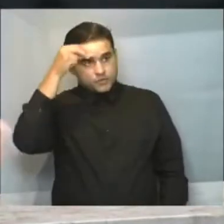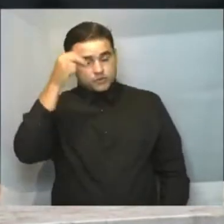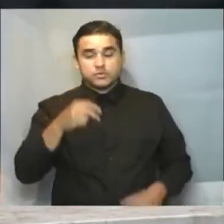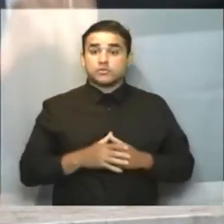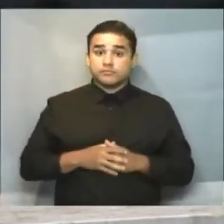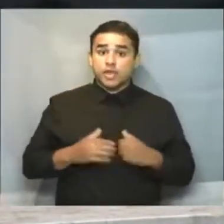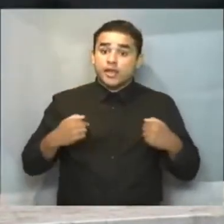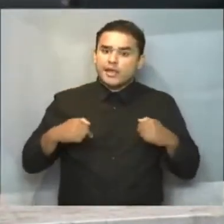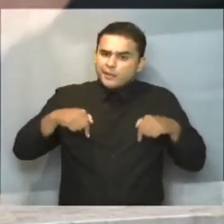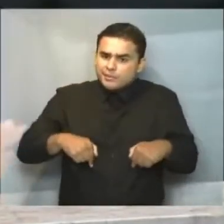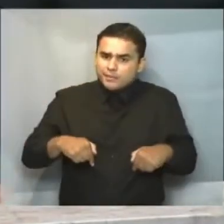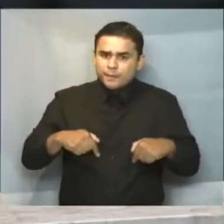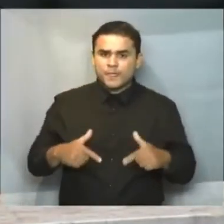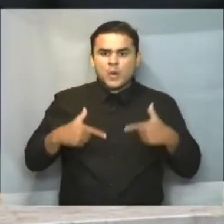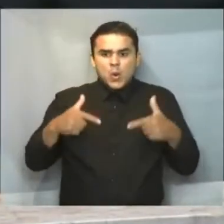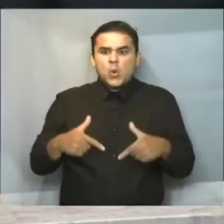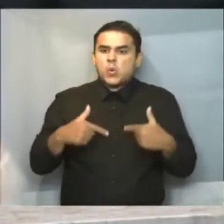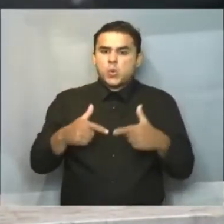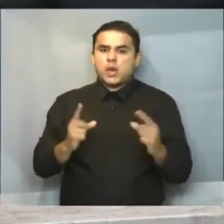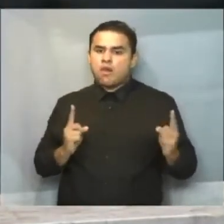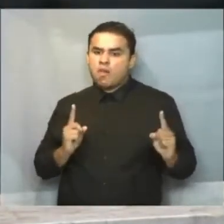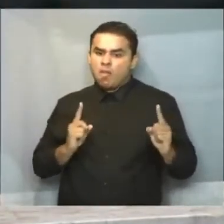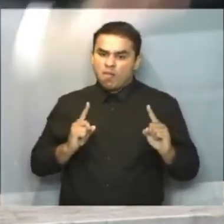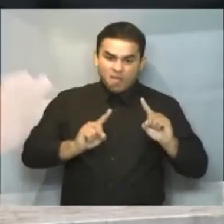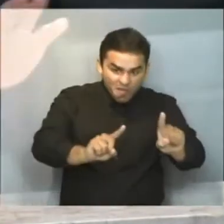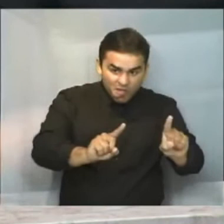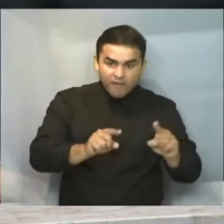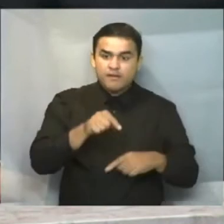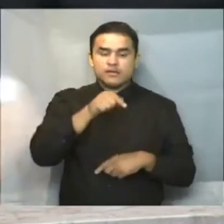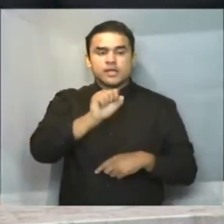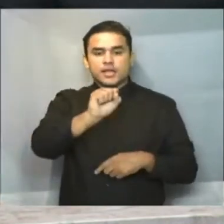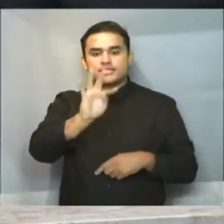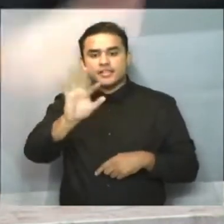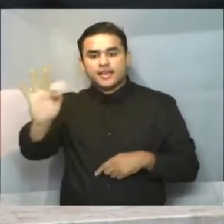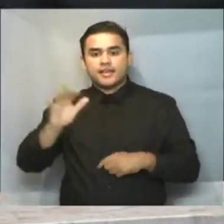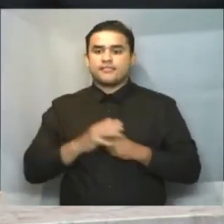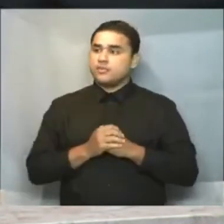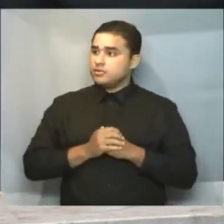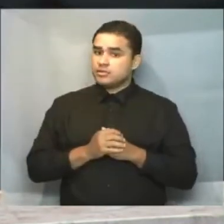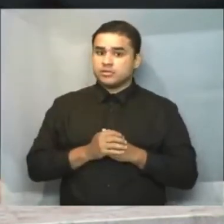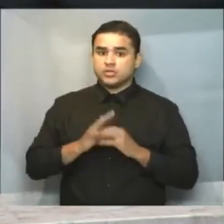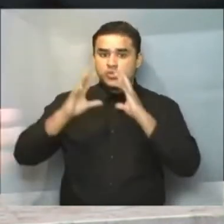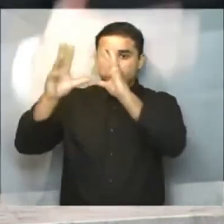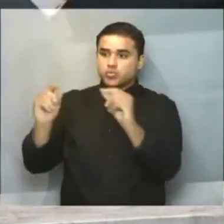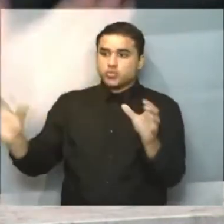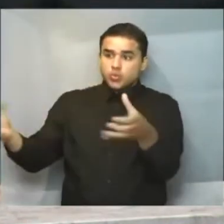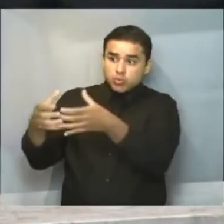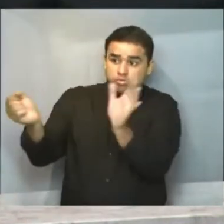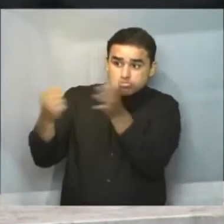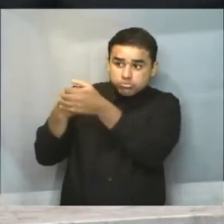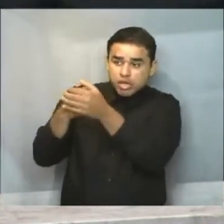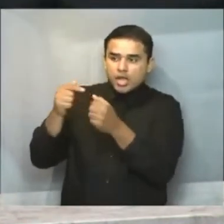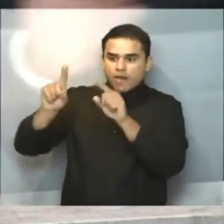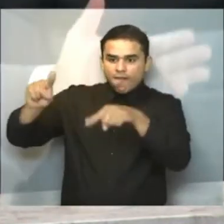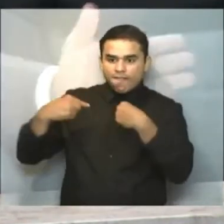um sistema, lutando contra o Supremo Tribunal Federal. Estou aqui lutando contra as forças ocultas. E ninguém sabe direito